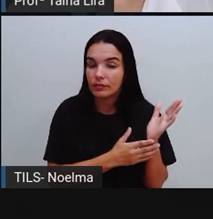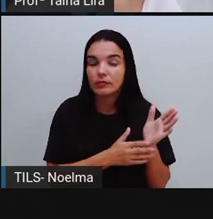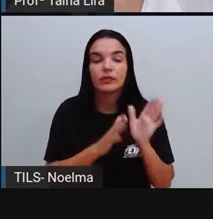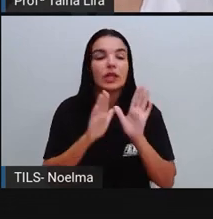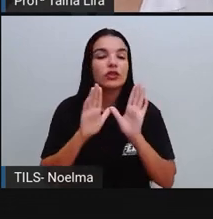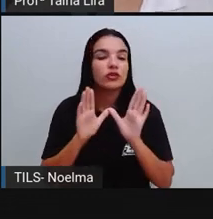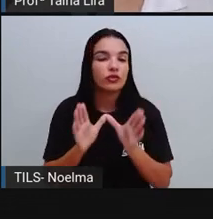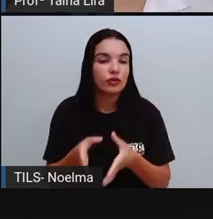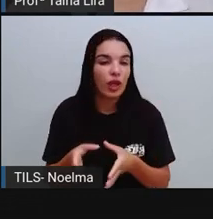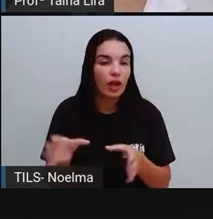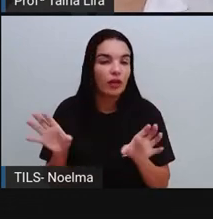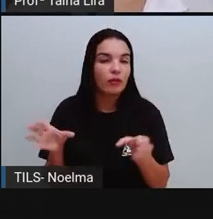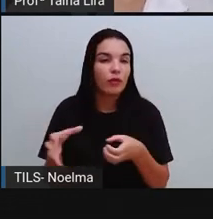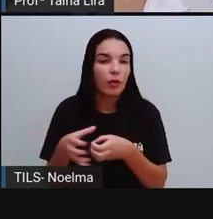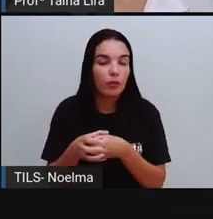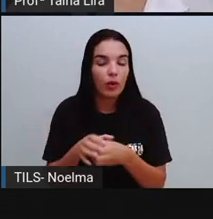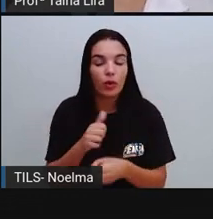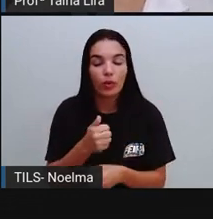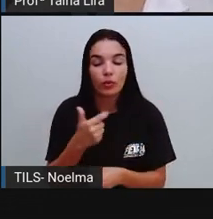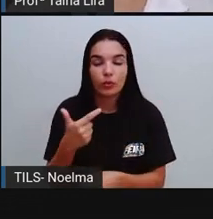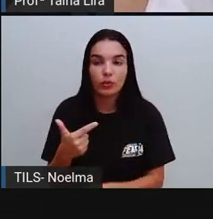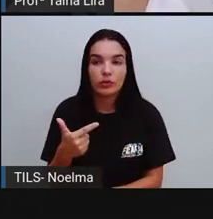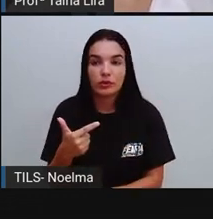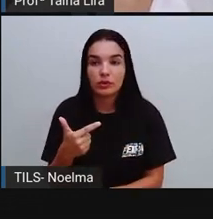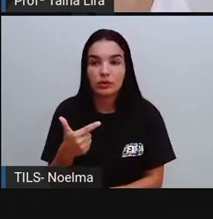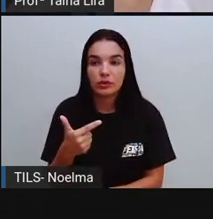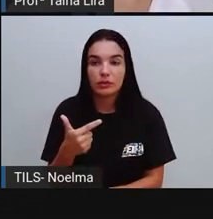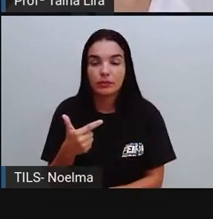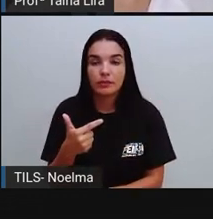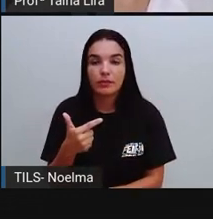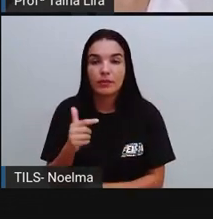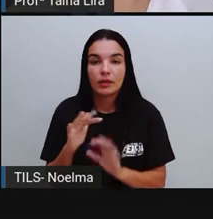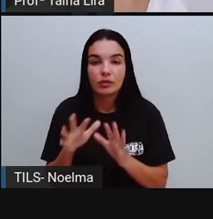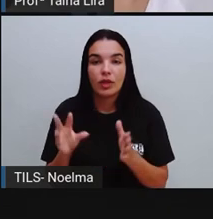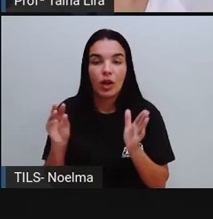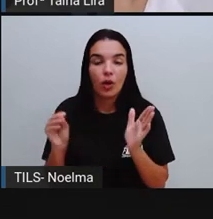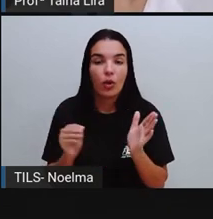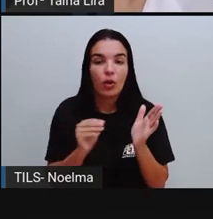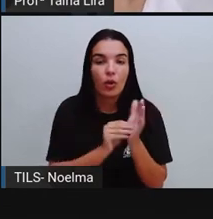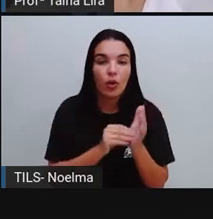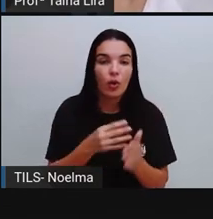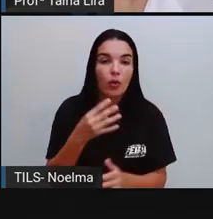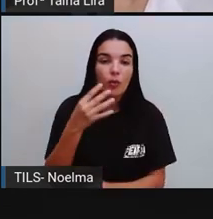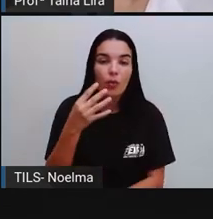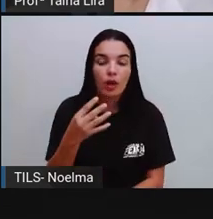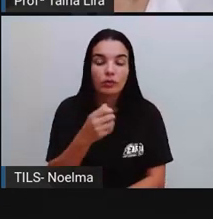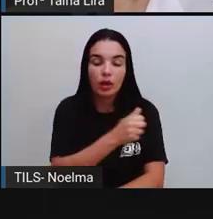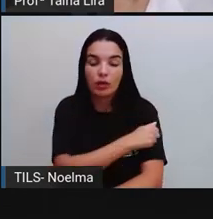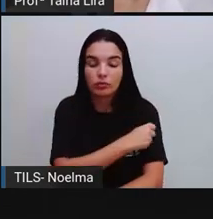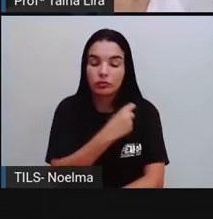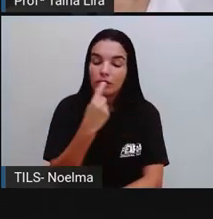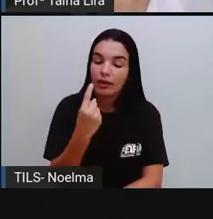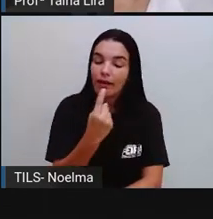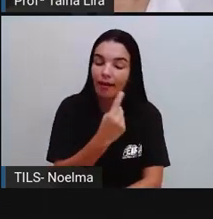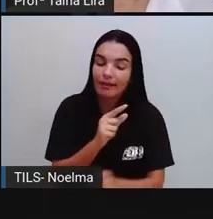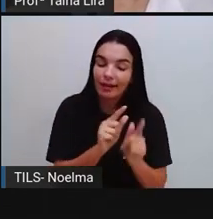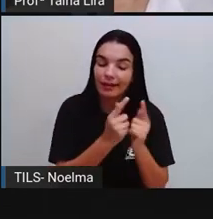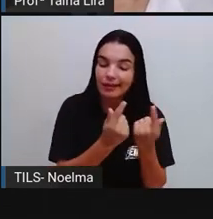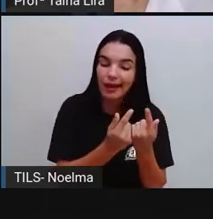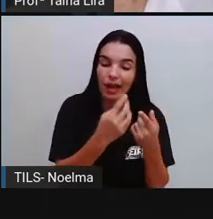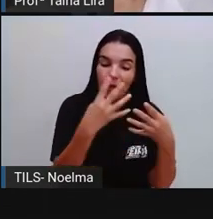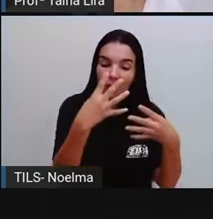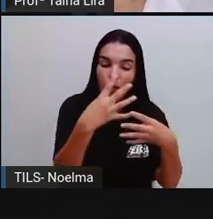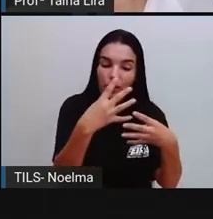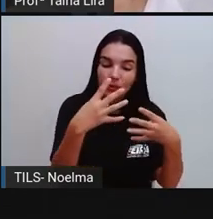11, 12. Olha lá, 12. E a gente colocou, ó, 4 alunos em cada equipe,